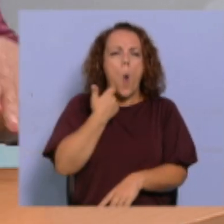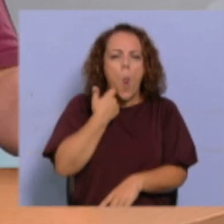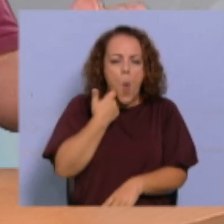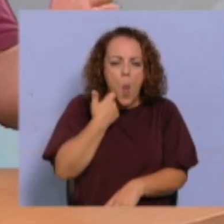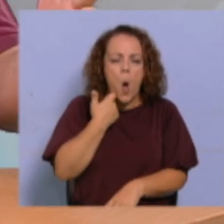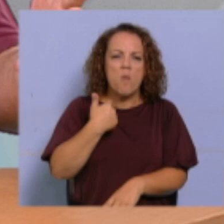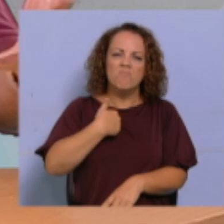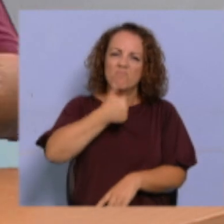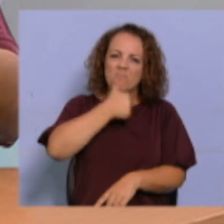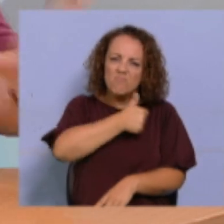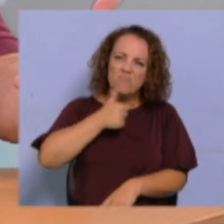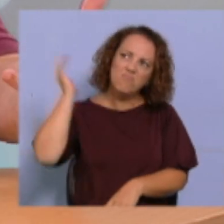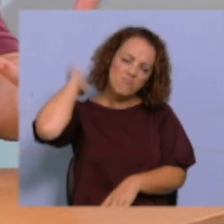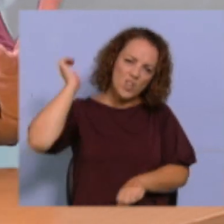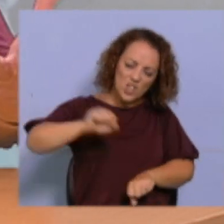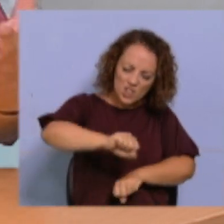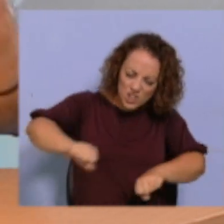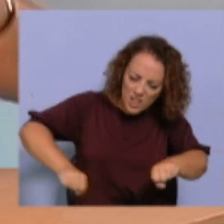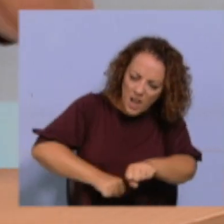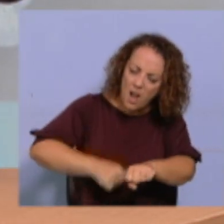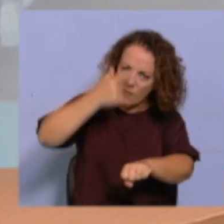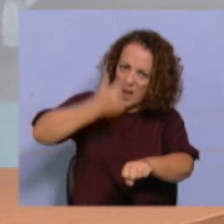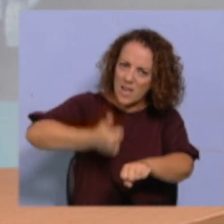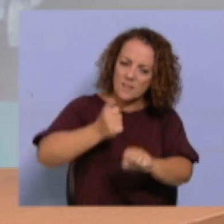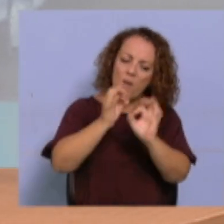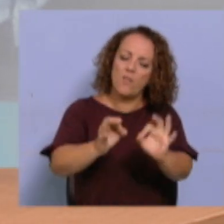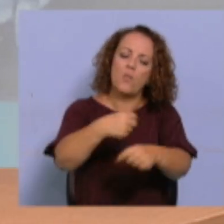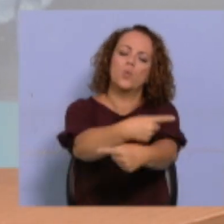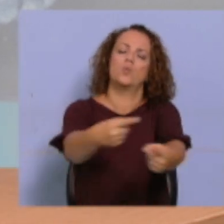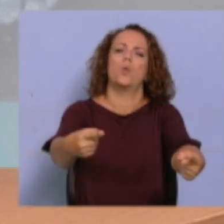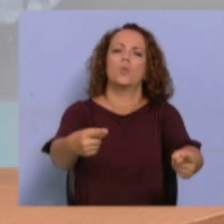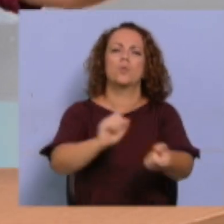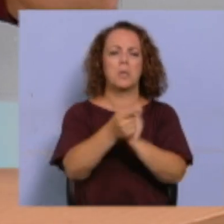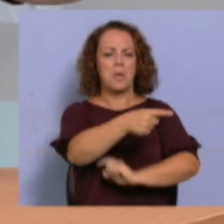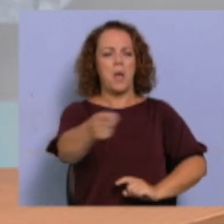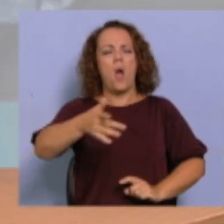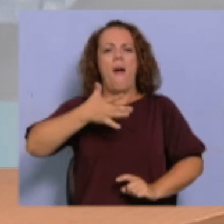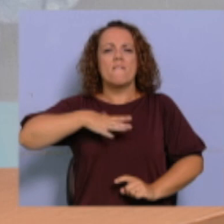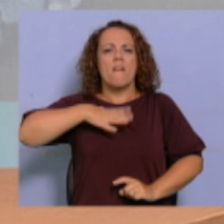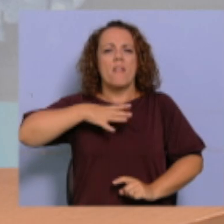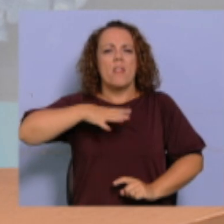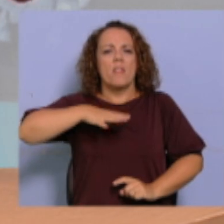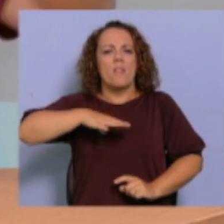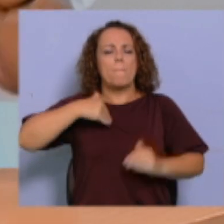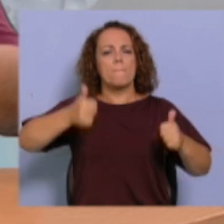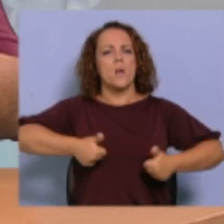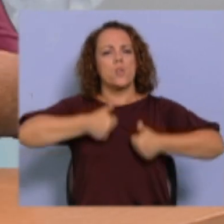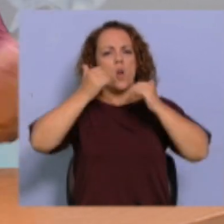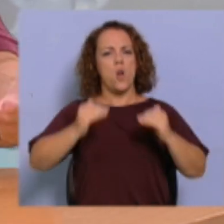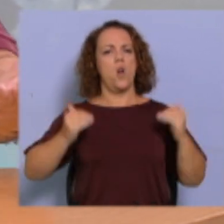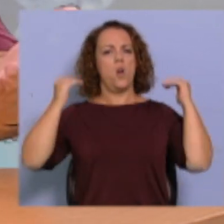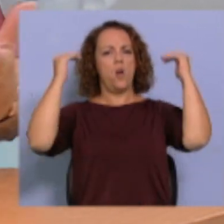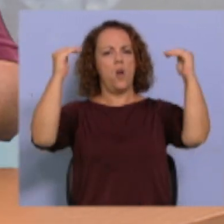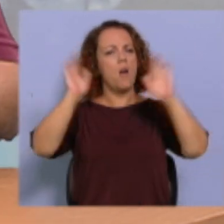Tornou-se escravo para servir os outros. Então, não queirais ambições desmedidas, não queirais ser os maiores,